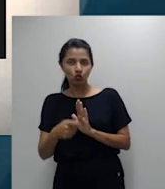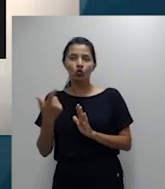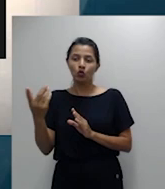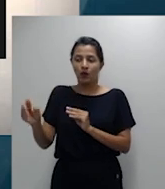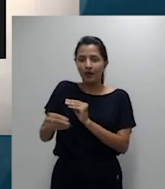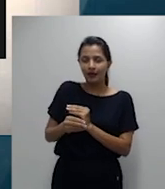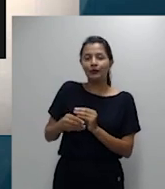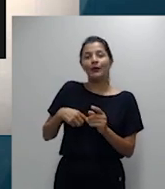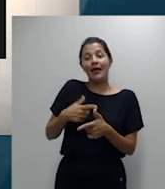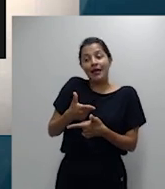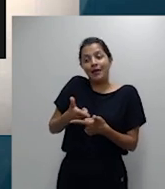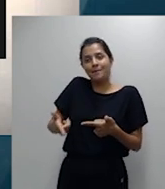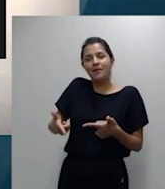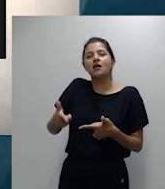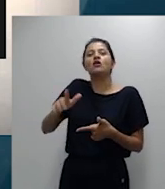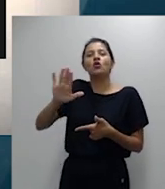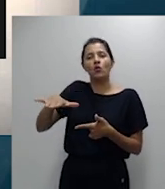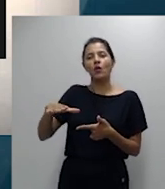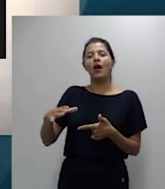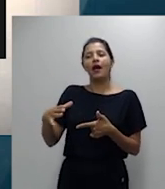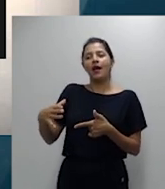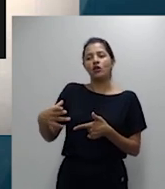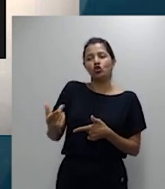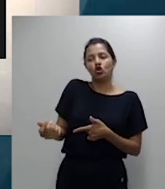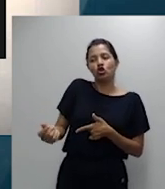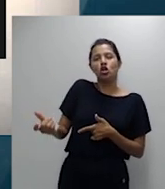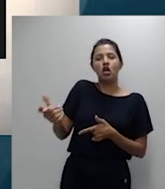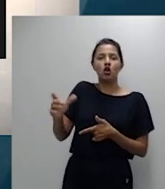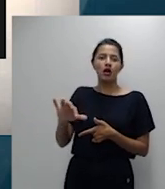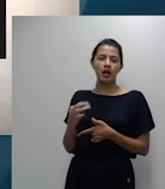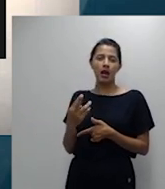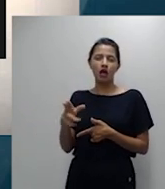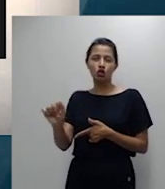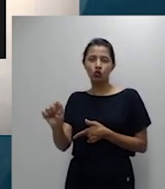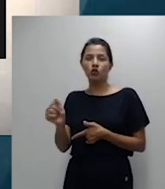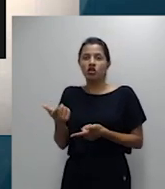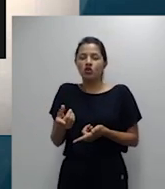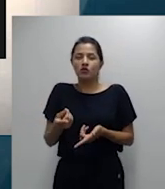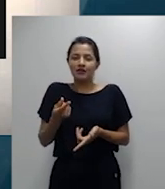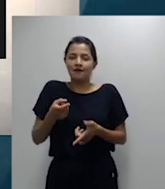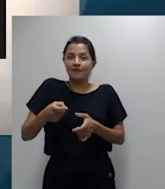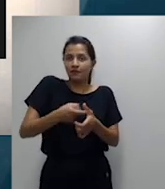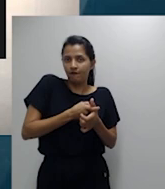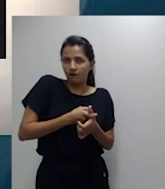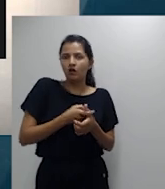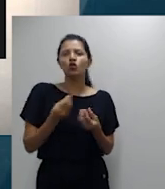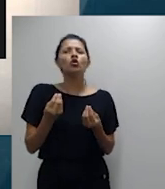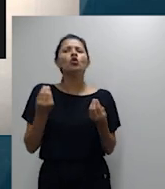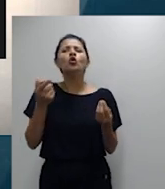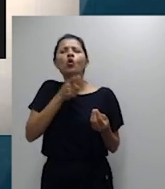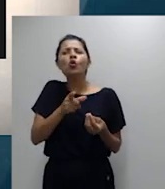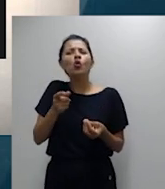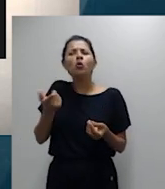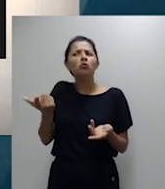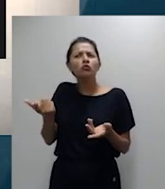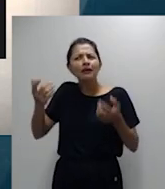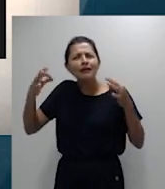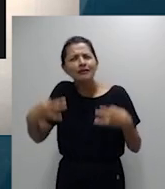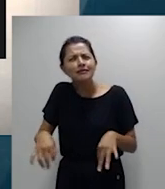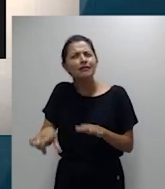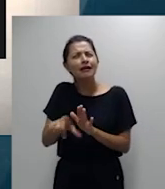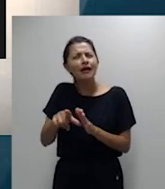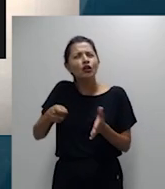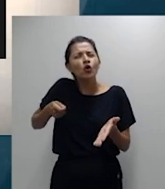sobre a diferença entre créditos e débitos como legitimar a cobrança de sessenta por cento